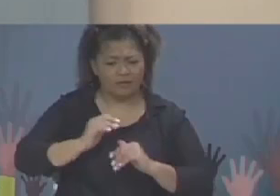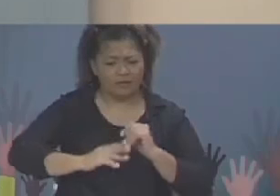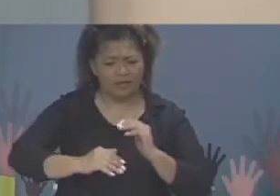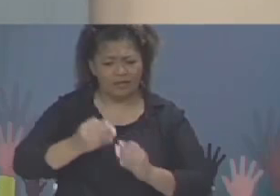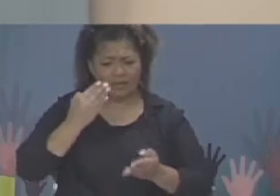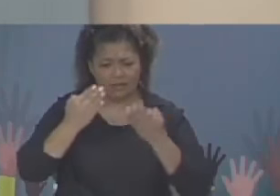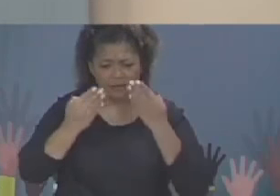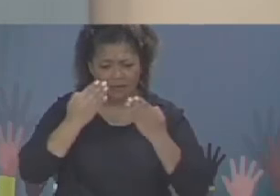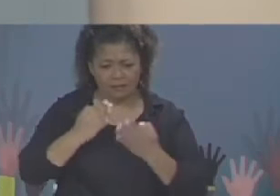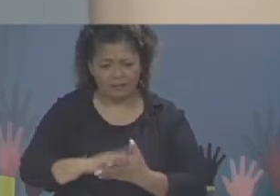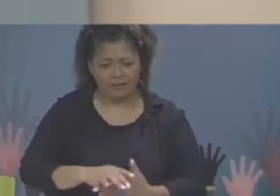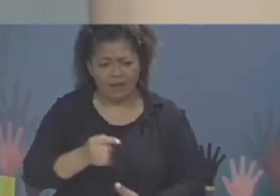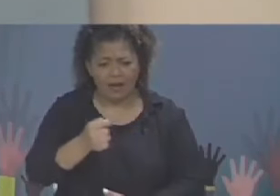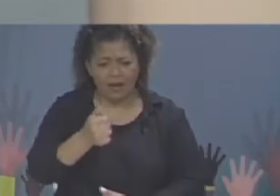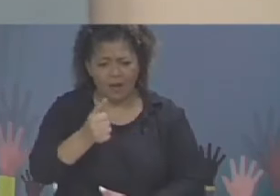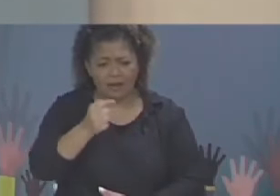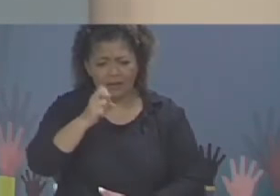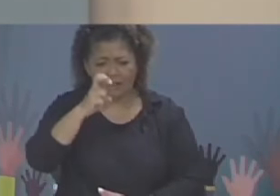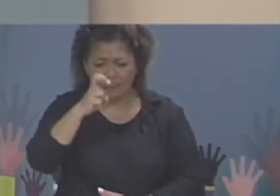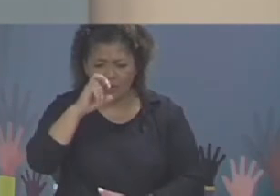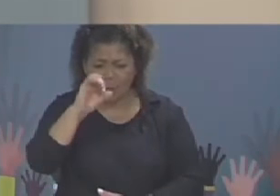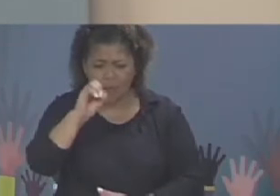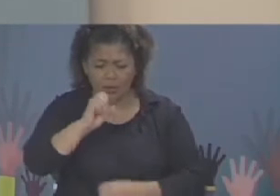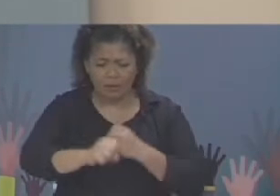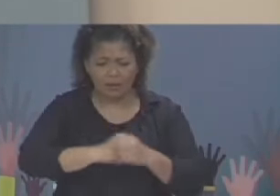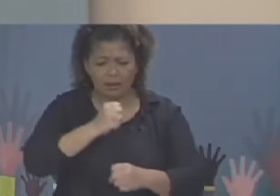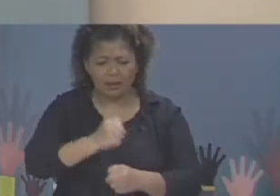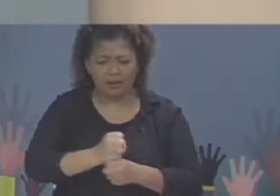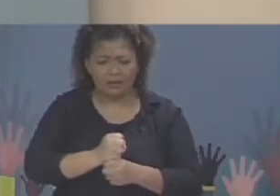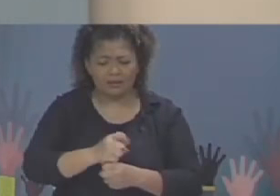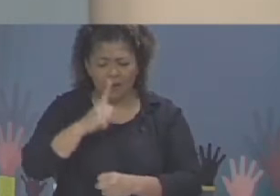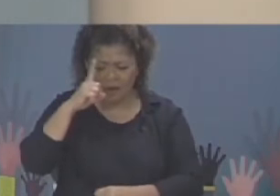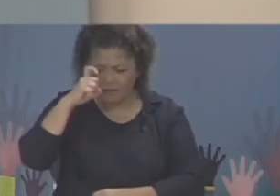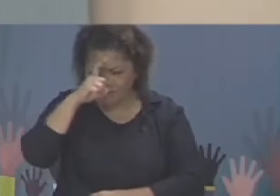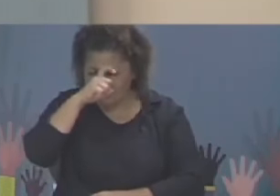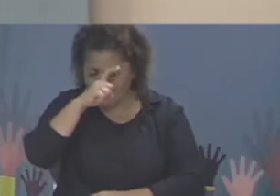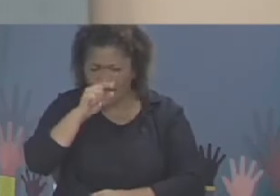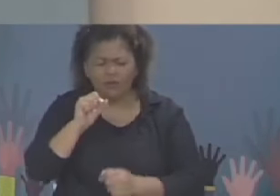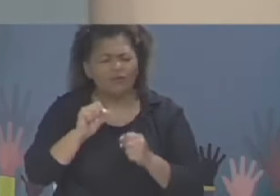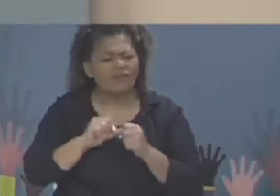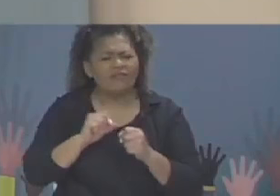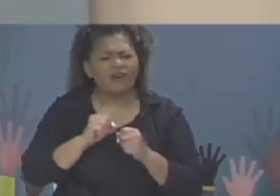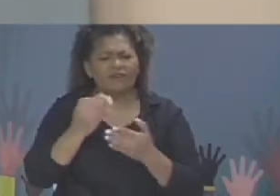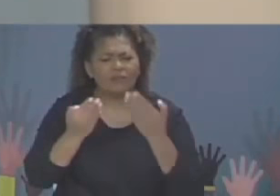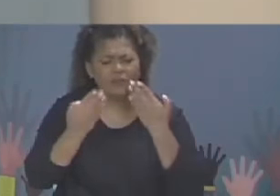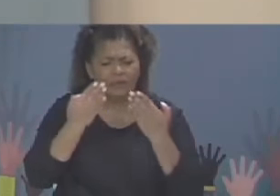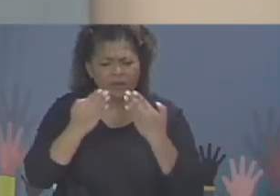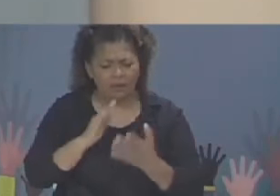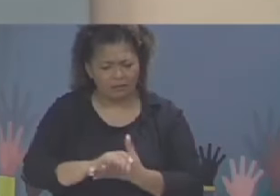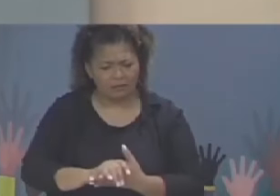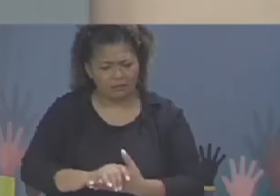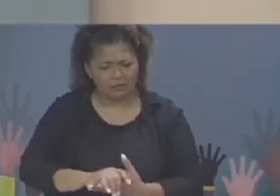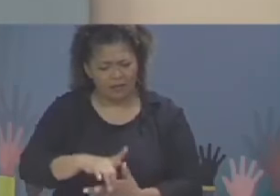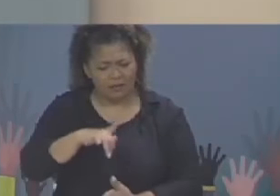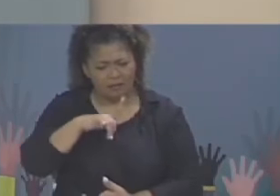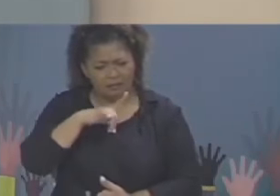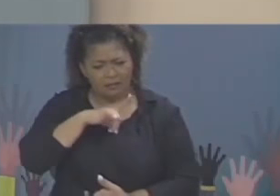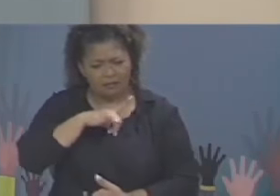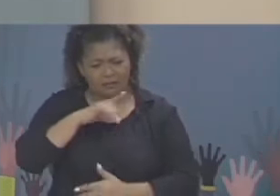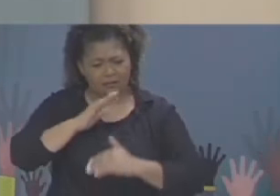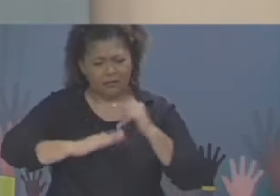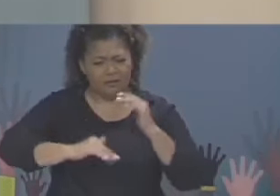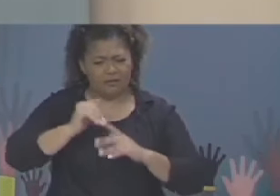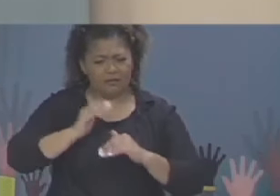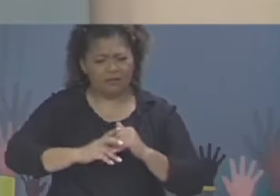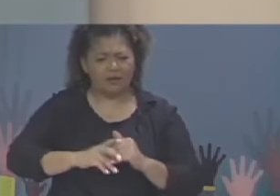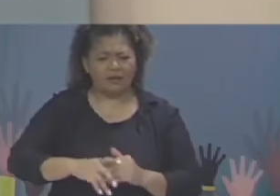da nossa categoria, a sociedade ainda tem grave dificuldade em entender o que faz um psicólogo, e nós temos uma categoria que quase que naufraga, que rema contra a